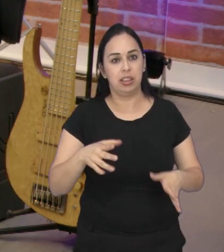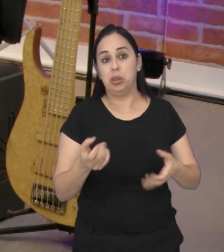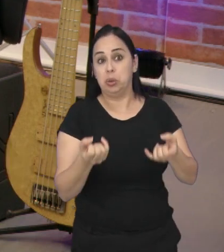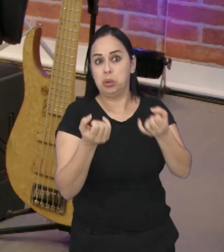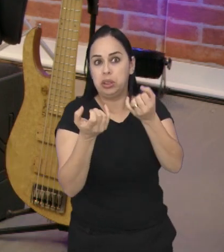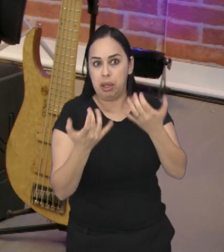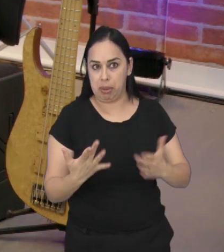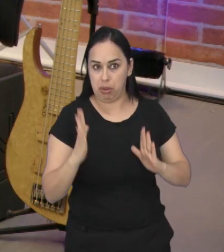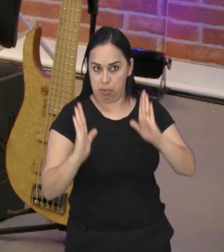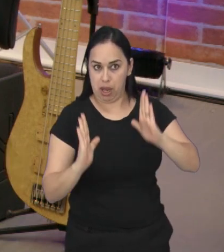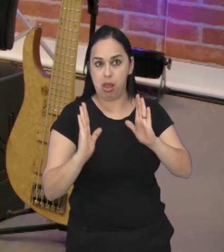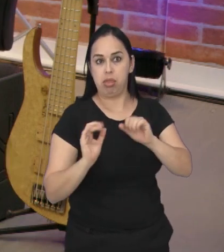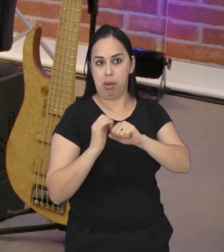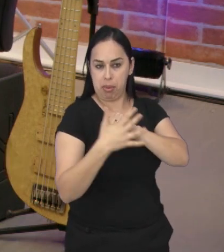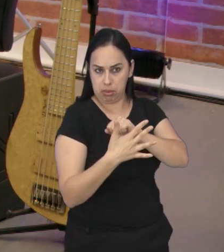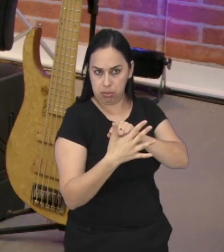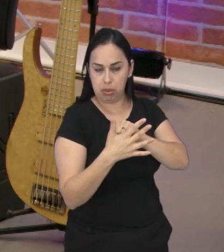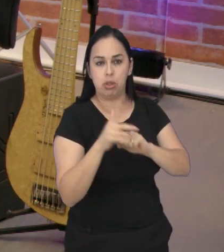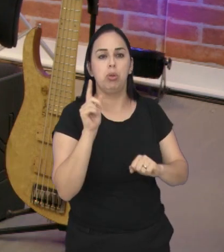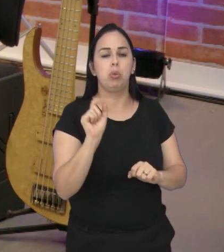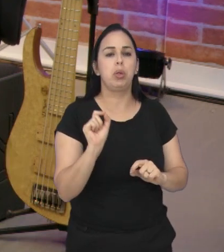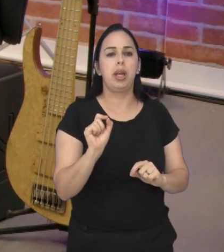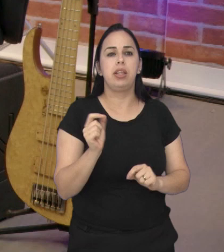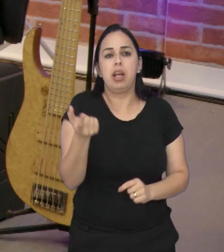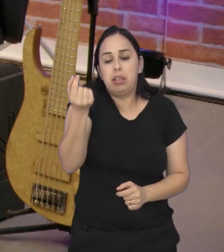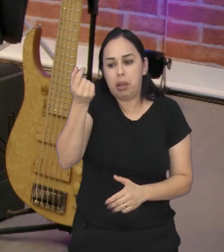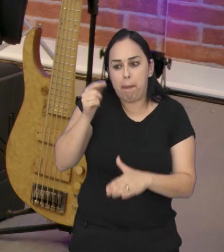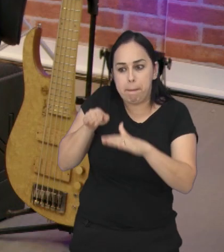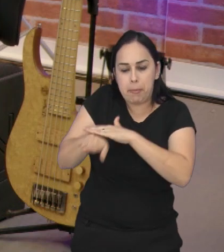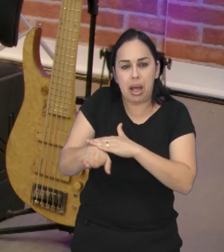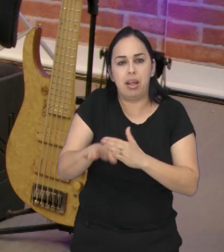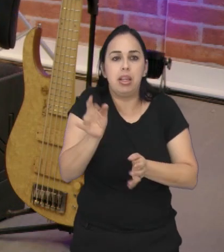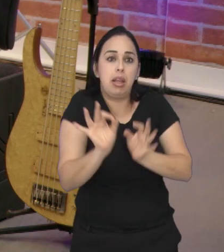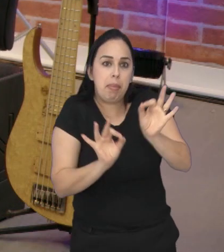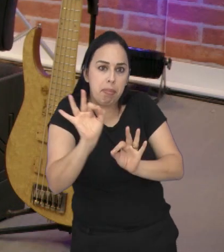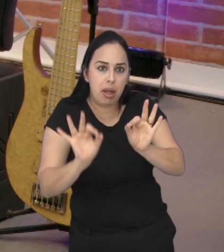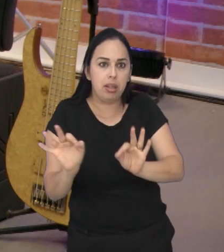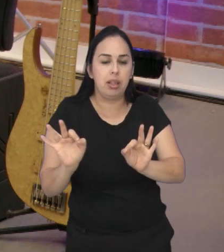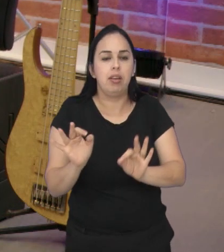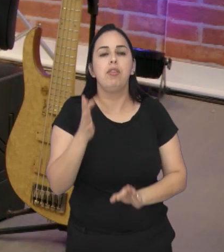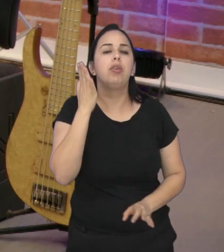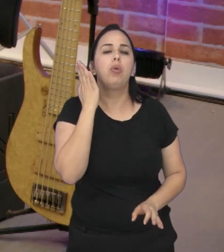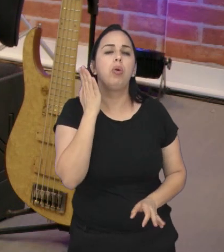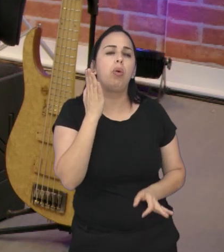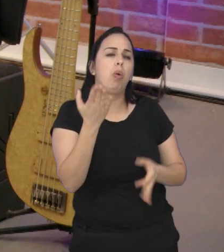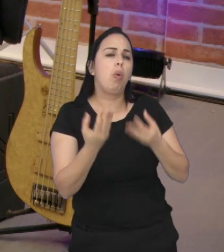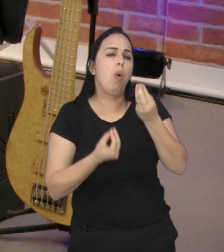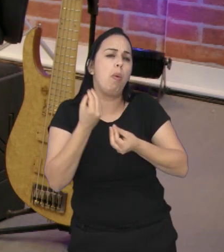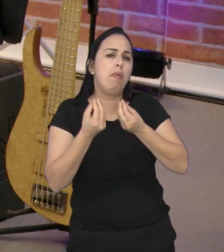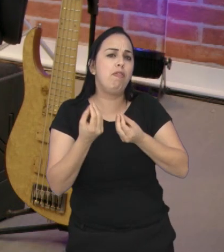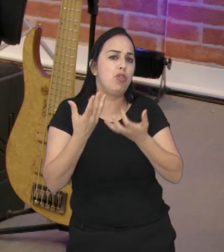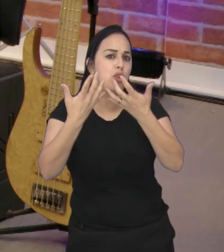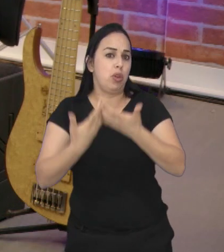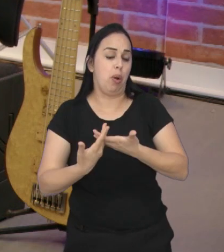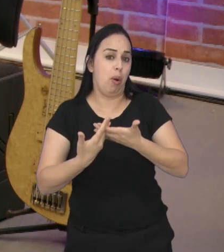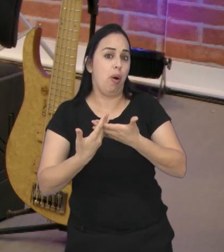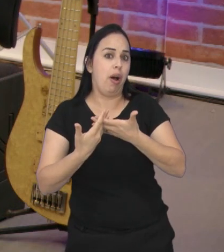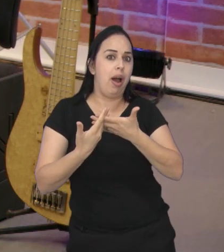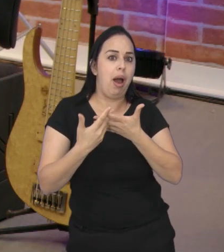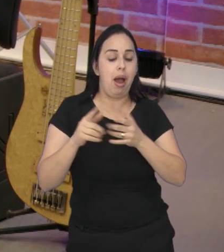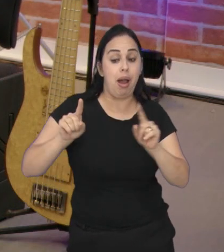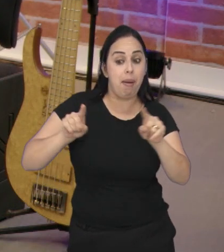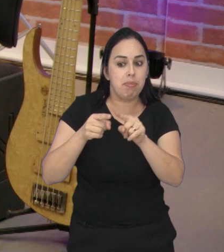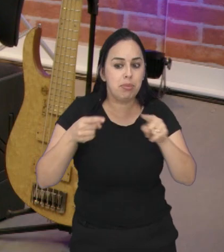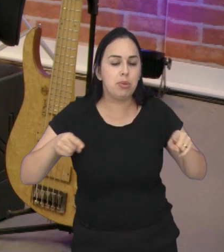da pandemia, Sim. de se resguardar, e como você viu essa cena da música na